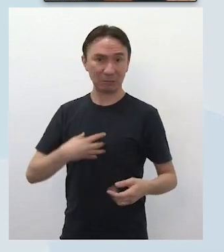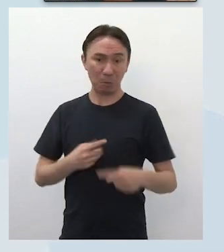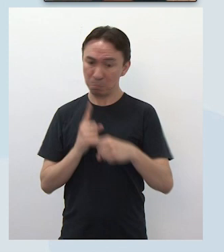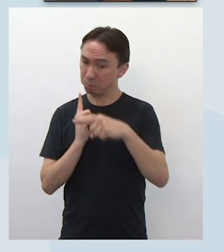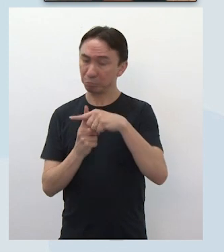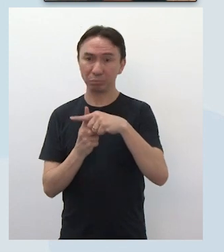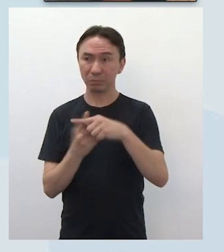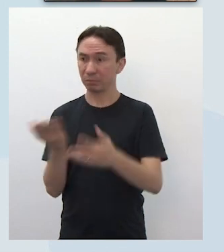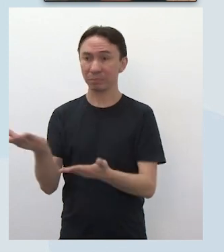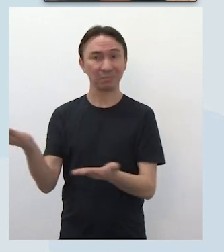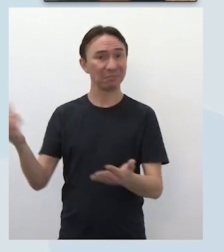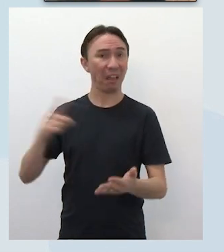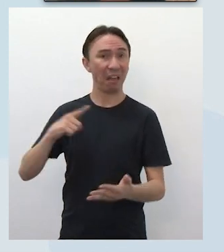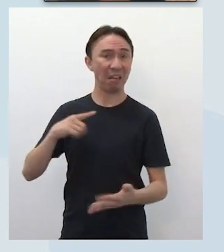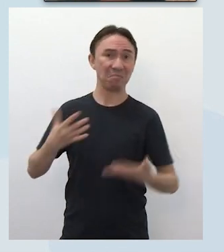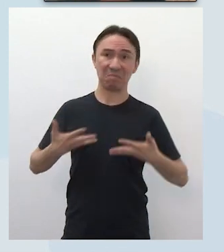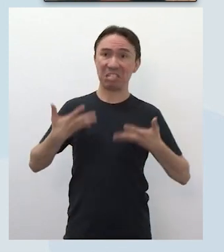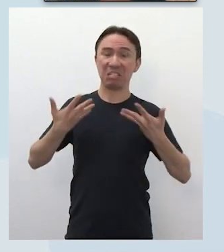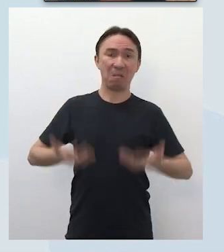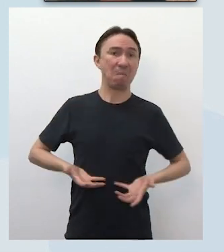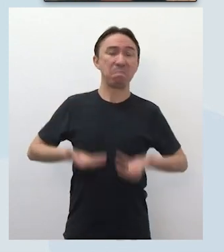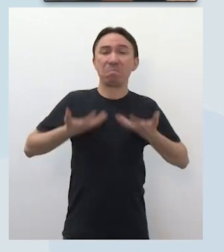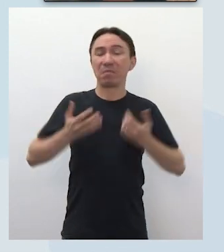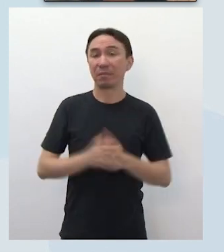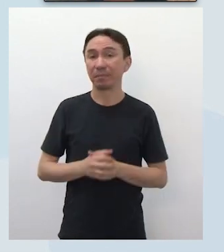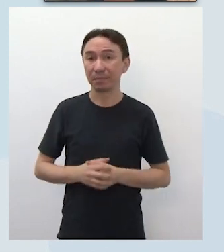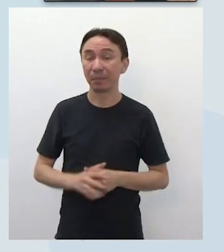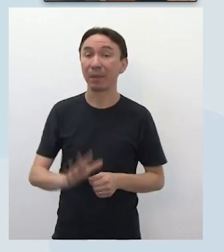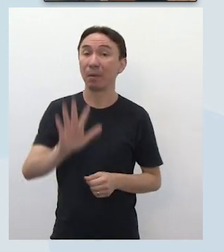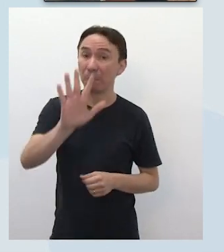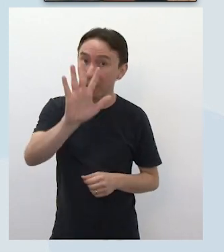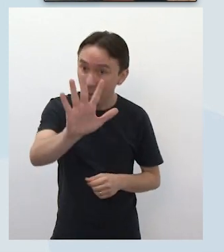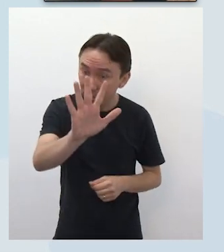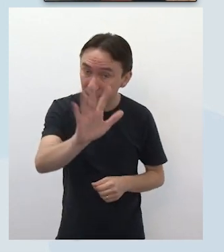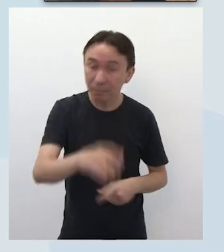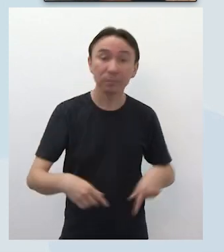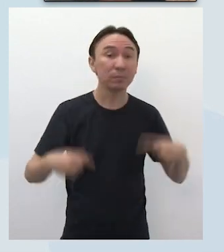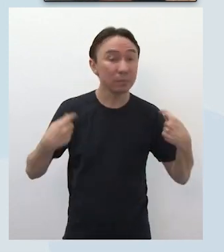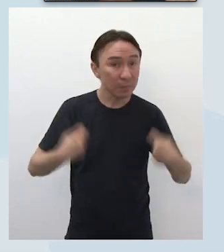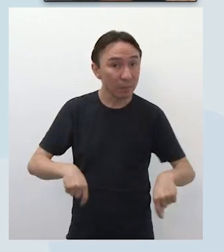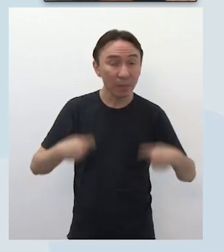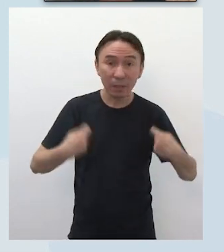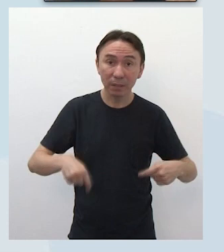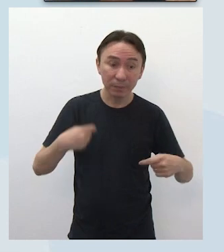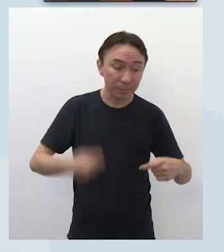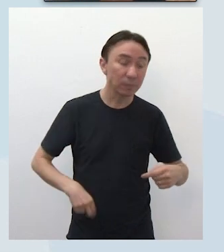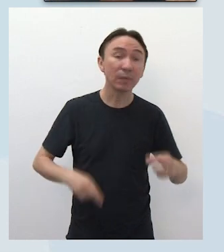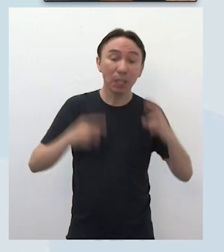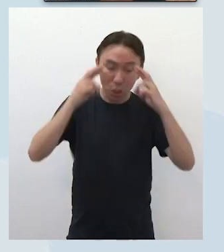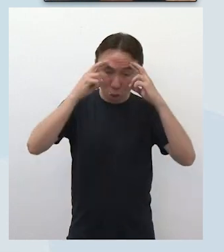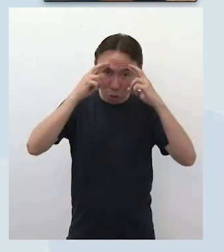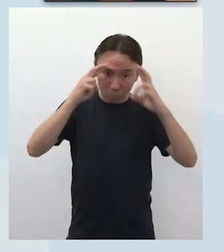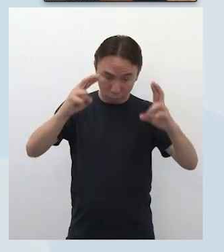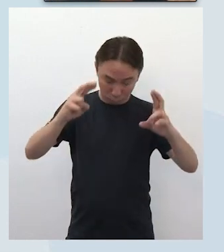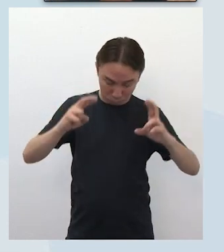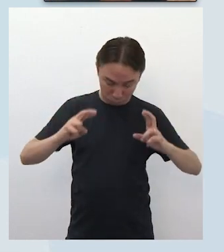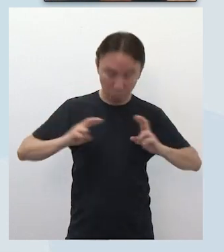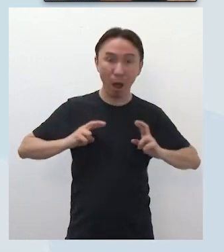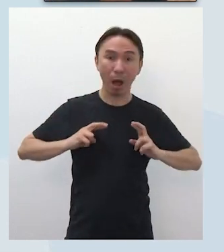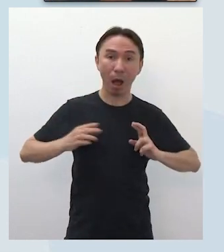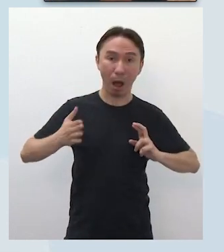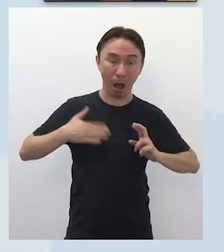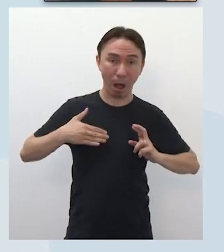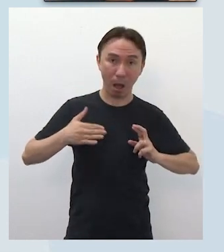gente trabalhar com o autorrespeito, ou seja, uma autoestima que é revestida de um conteúdo moral. E